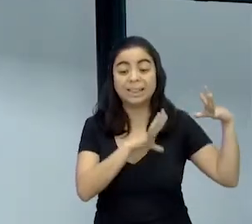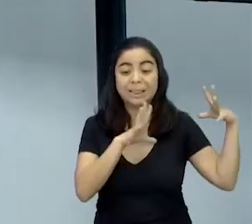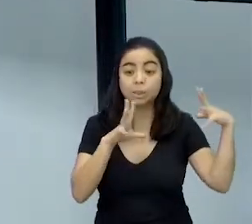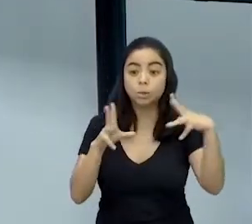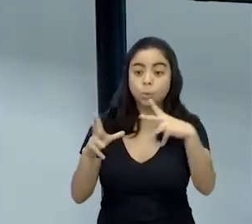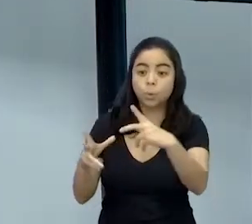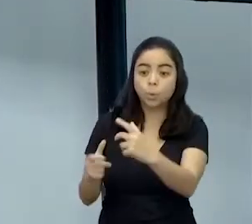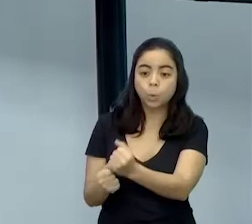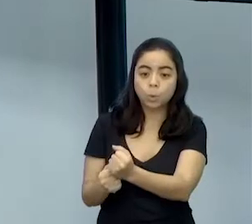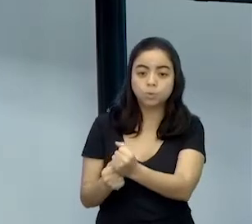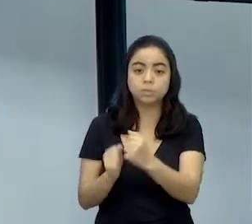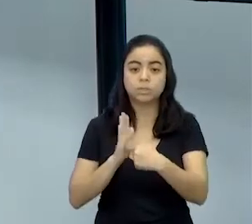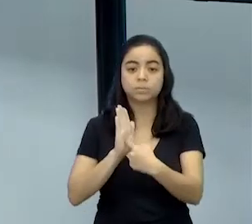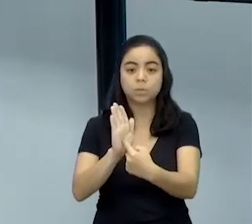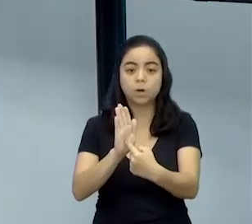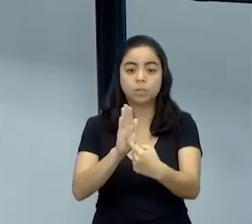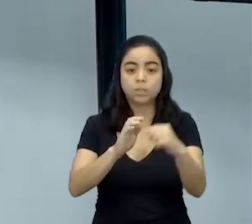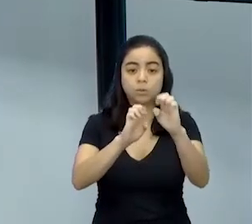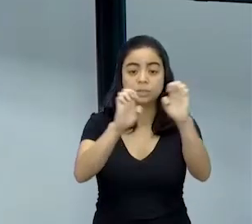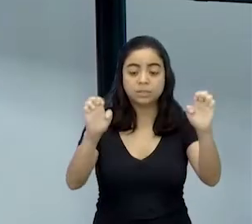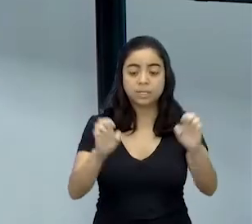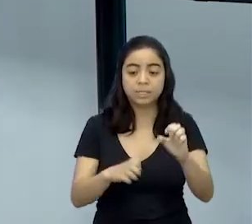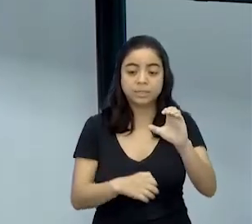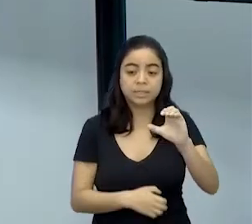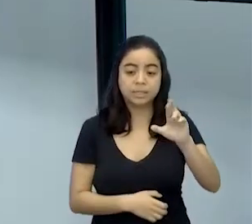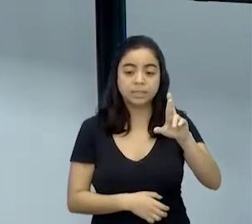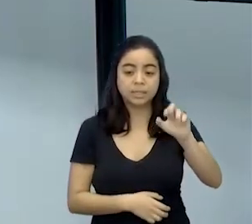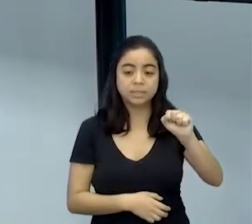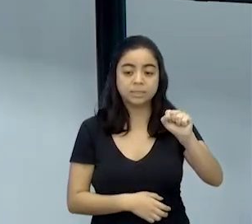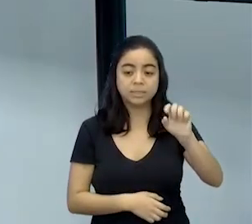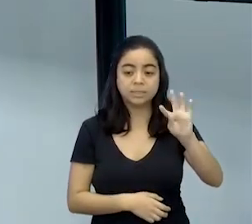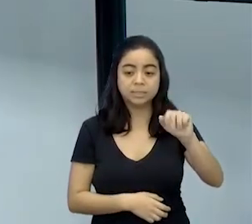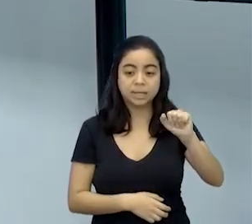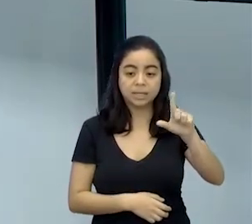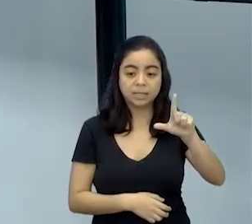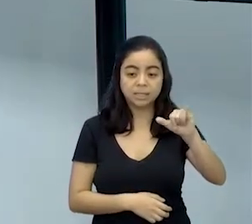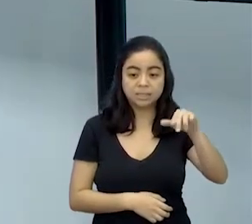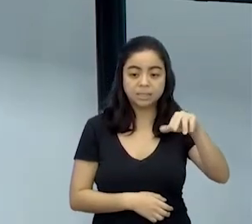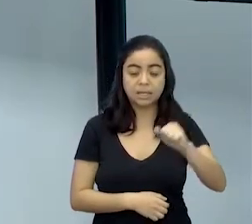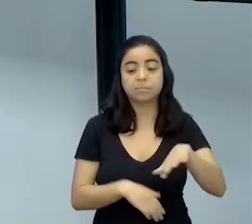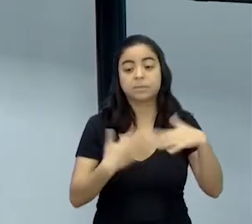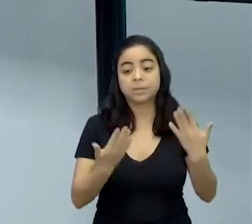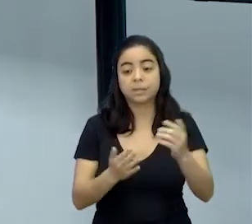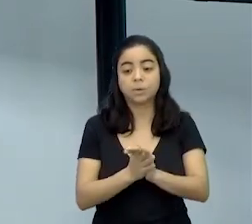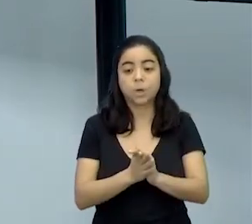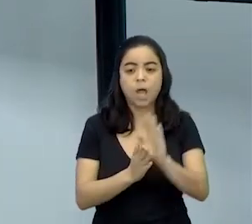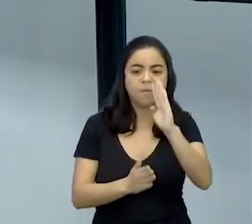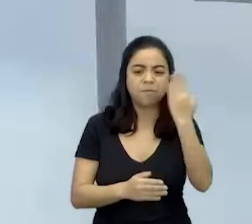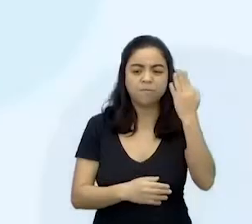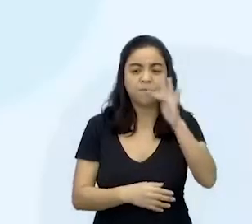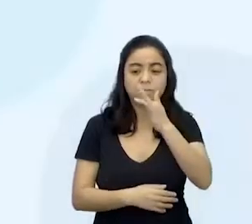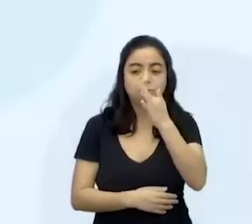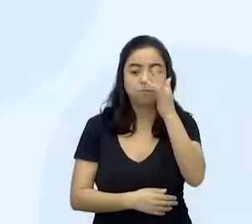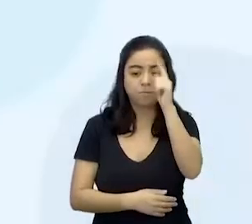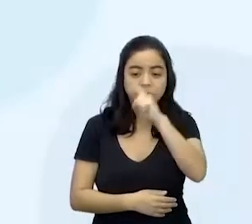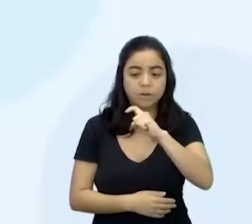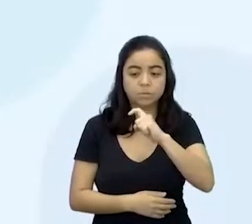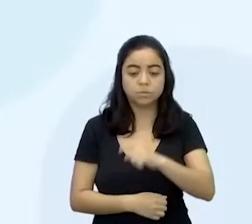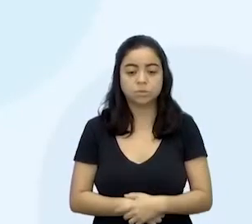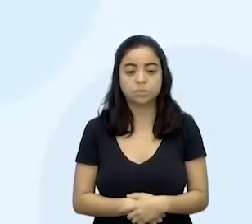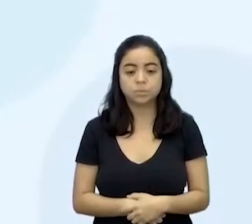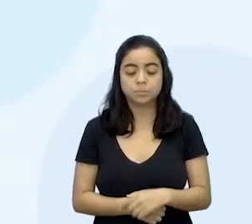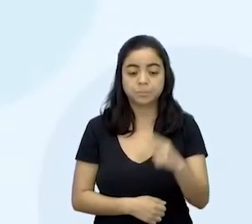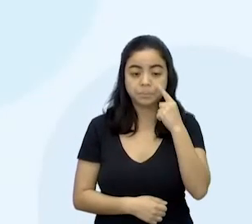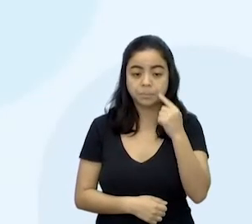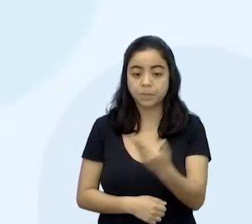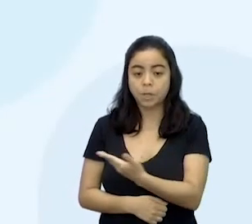cerâmicos e polímeros que apresentam estruturas cristalinas, ok? Então, essa aí é falsa. E a última, os metais são sólidos